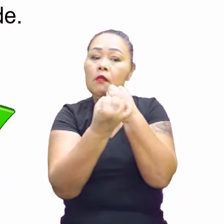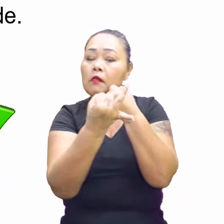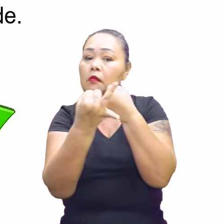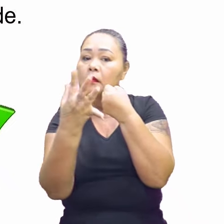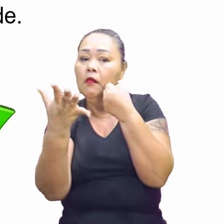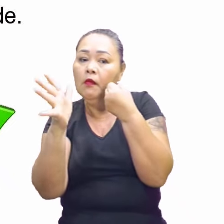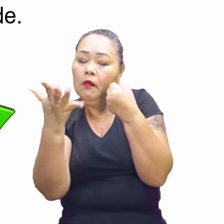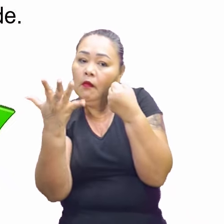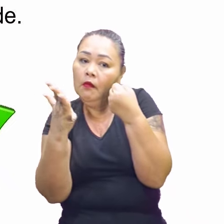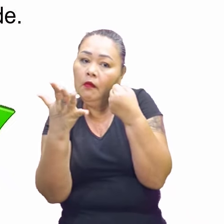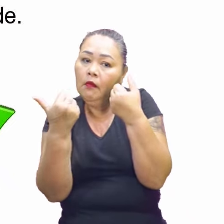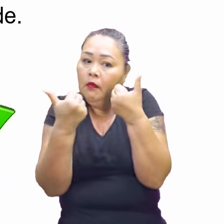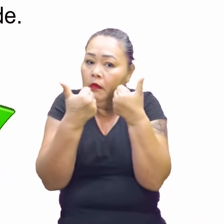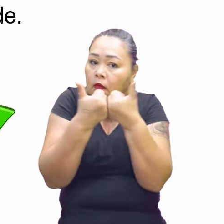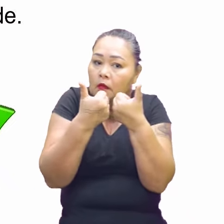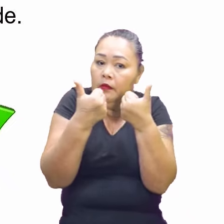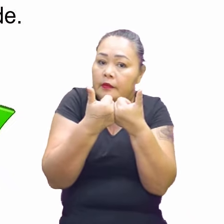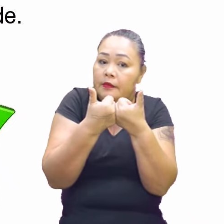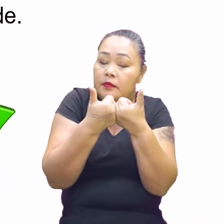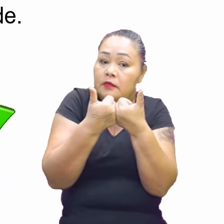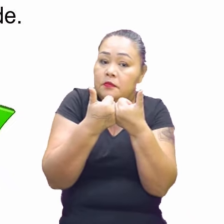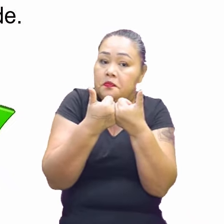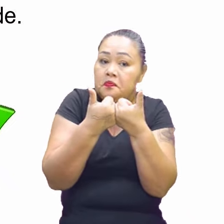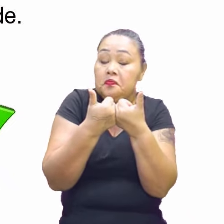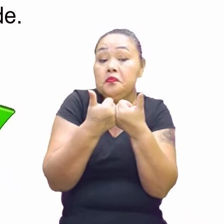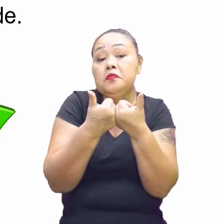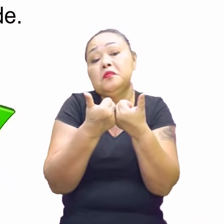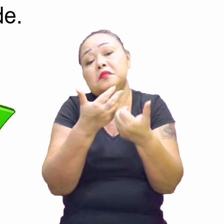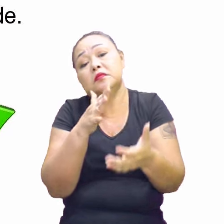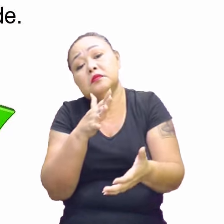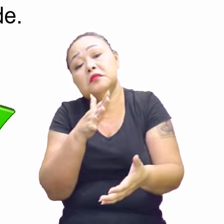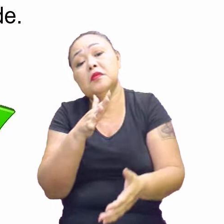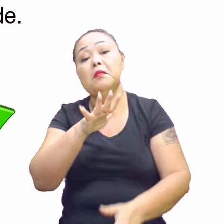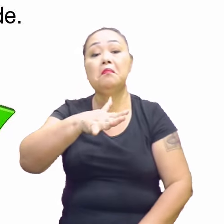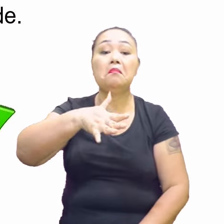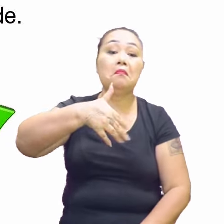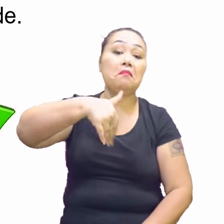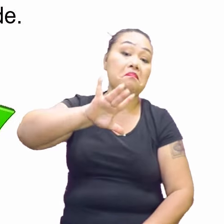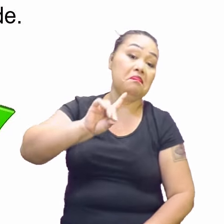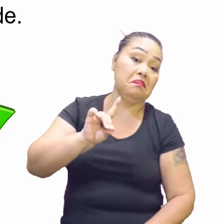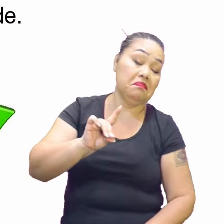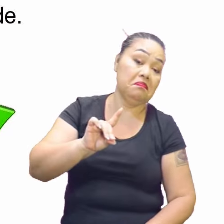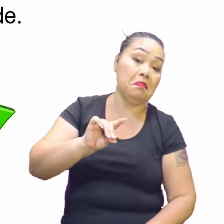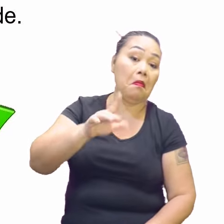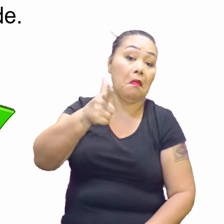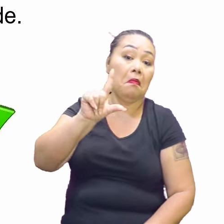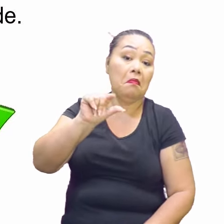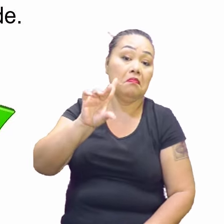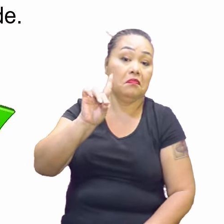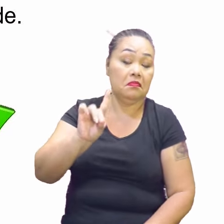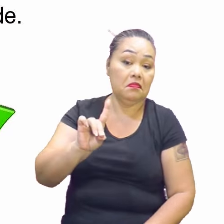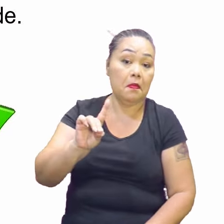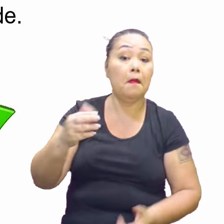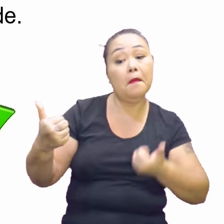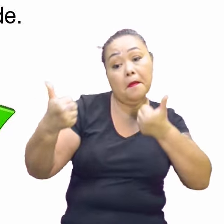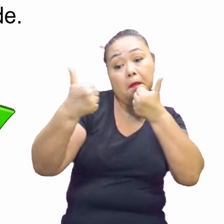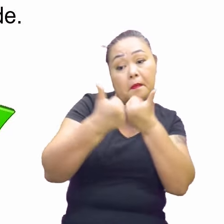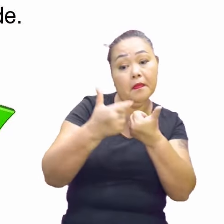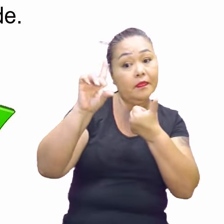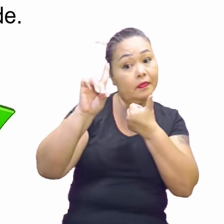indica quantidade aproximada, cerca de, mais de, menos